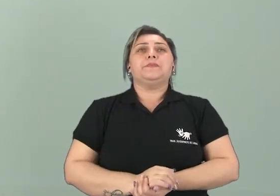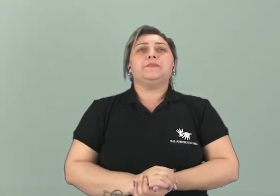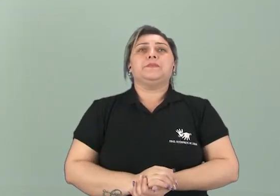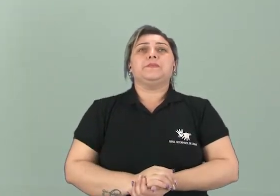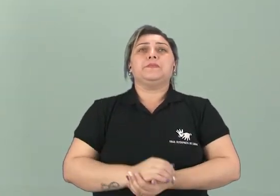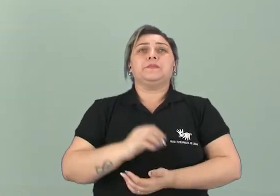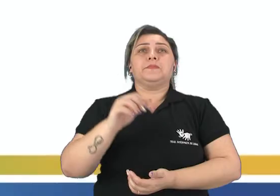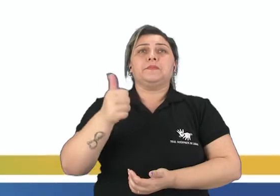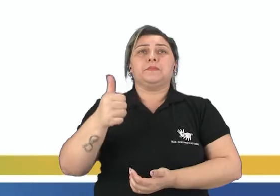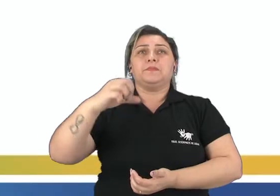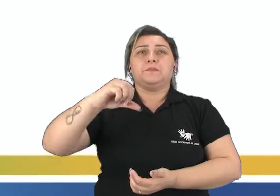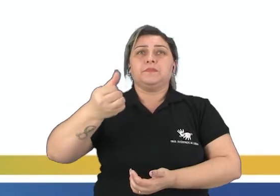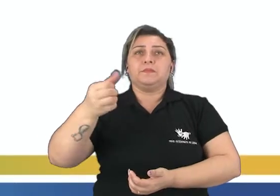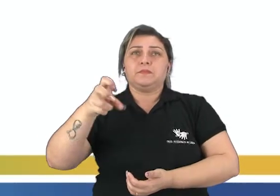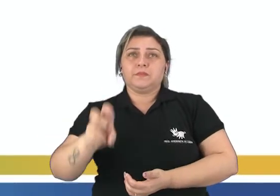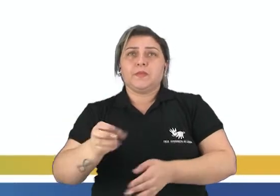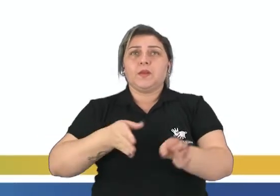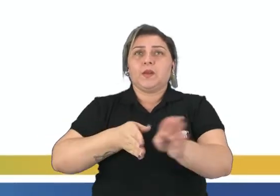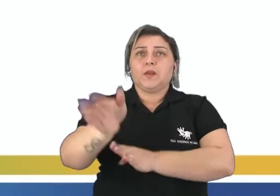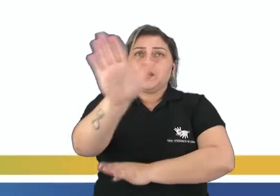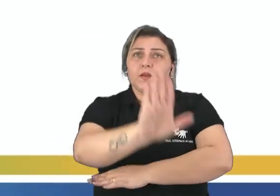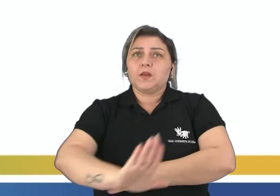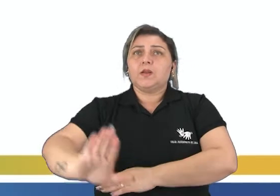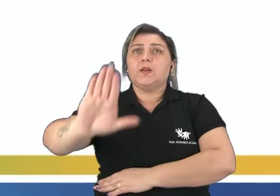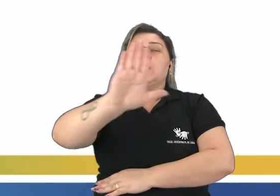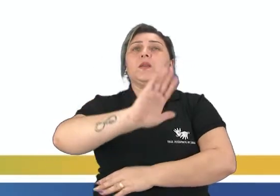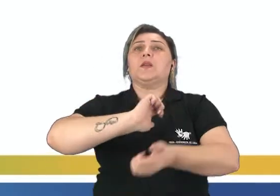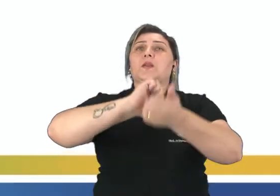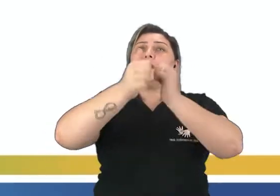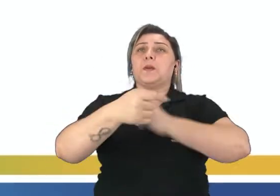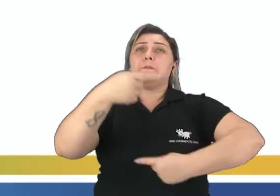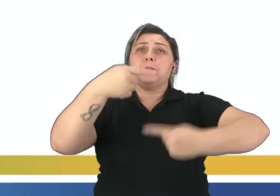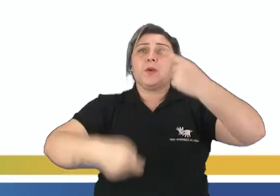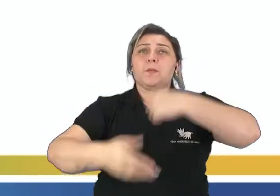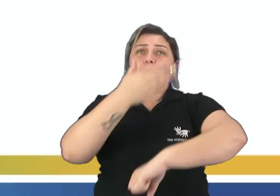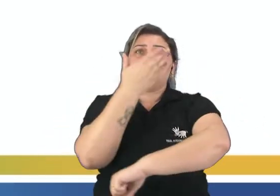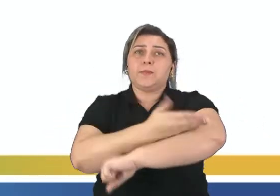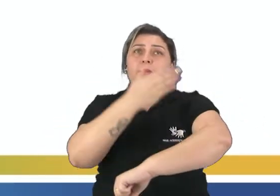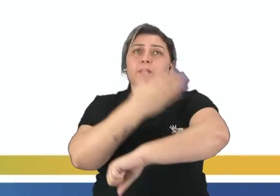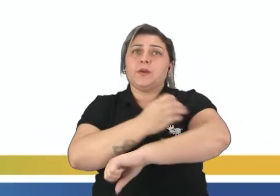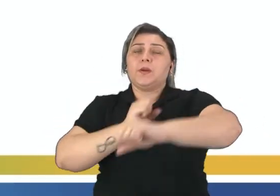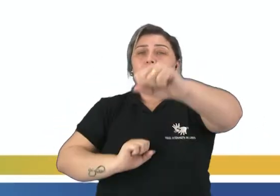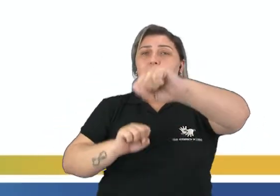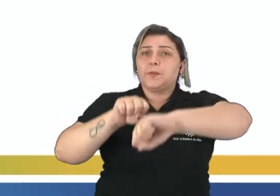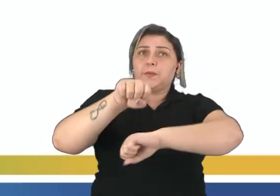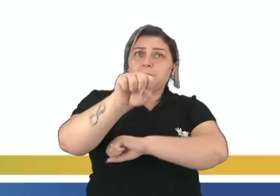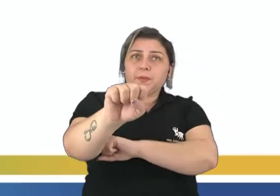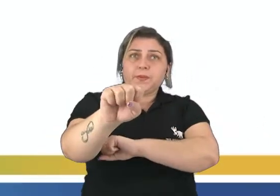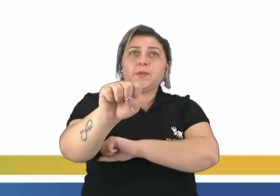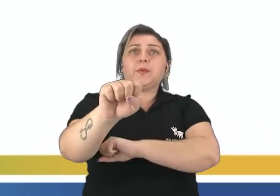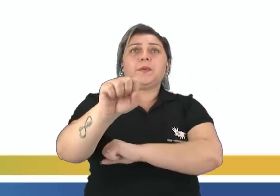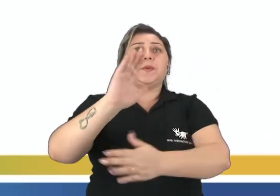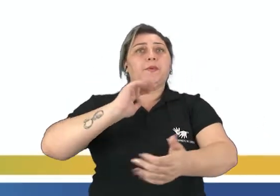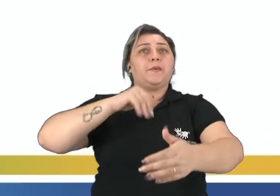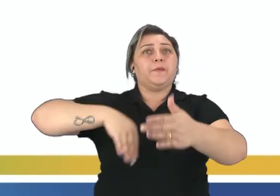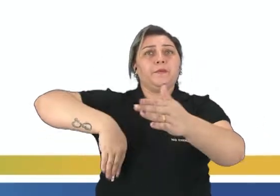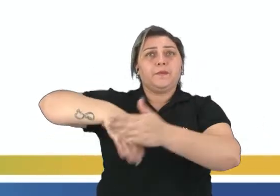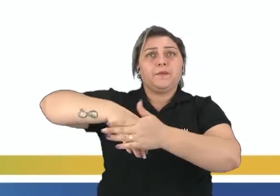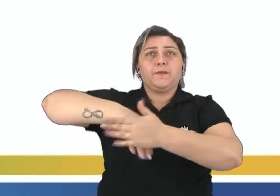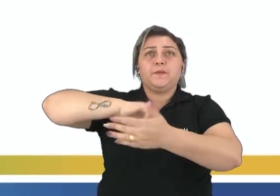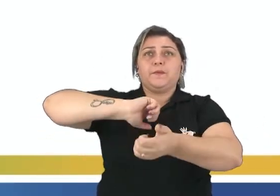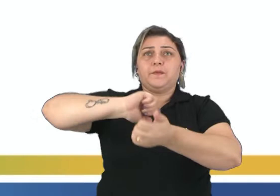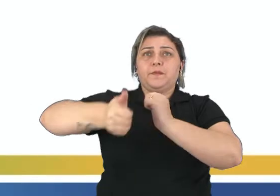continuar. Em 1965, o Conselho Nacional de Desportos proibiu a prática de lutas de